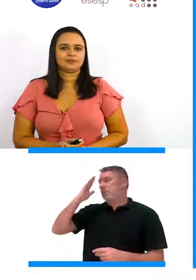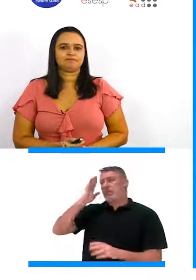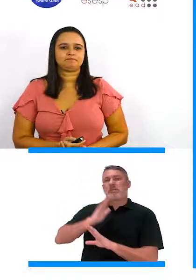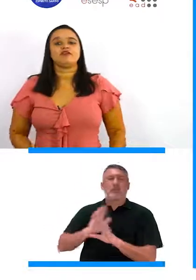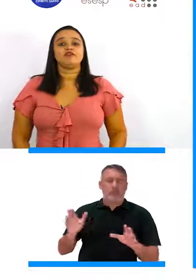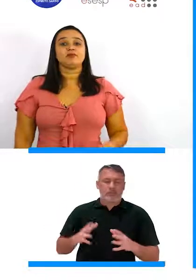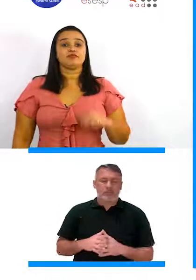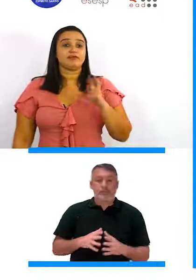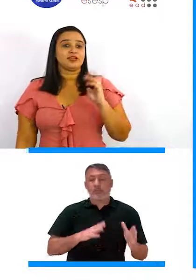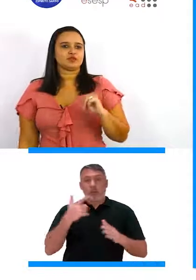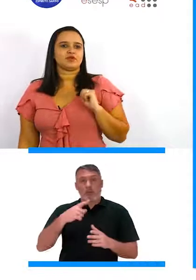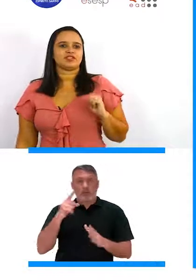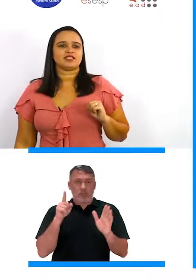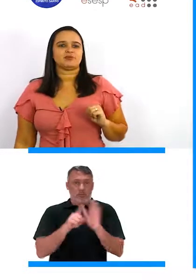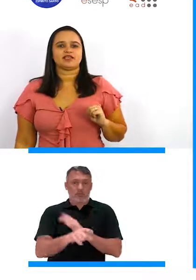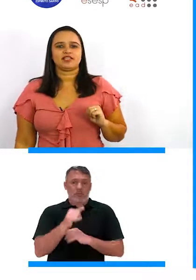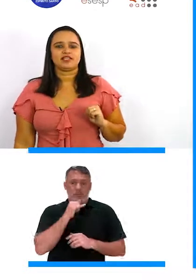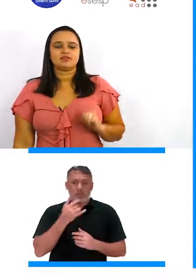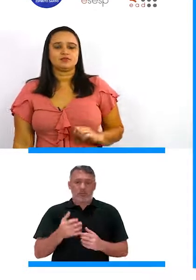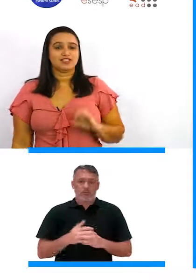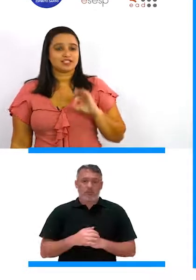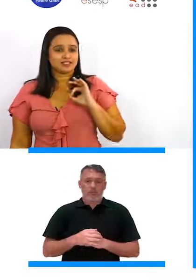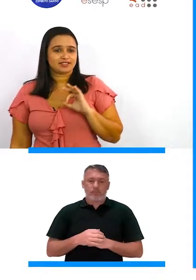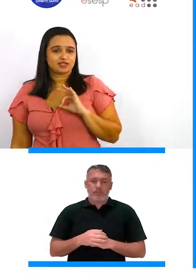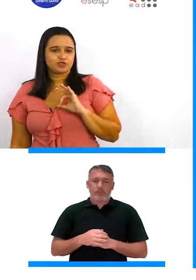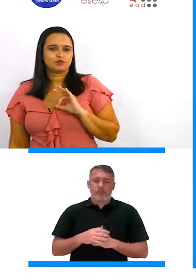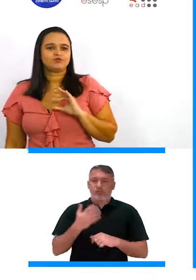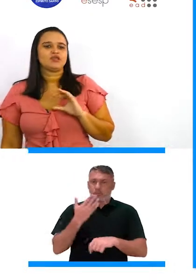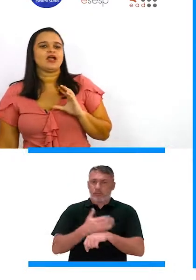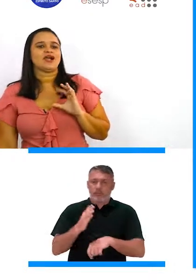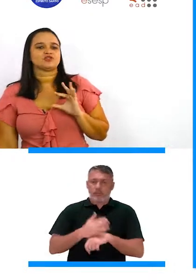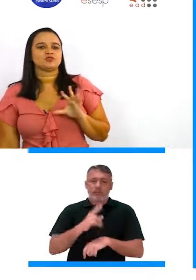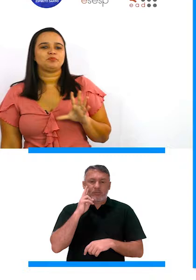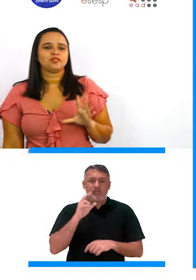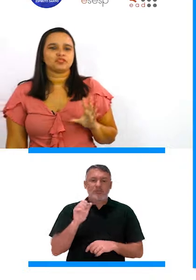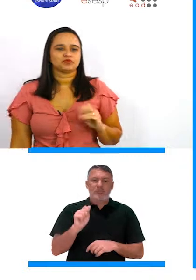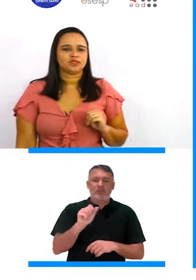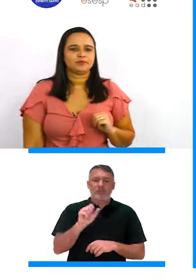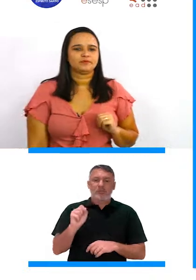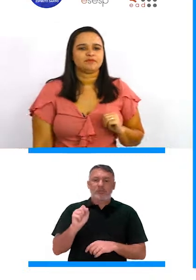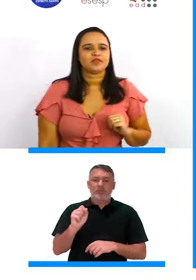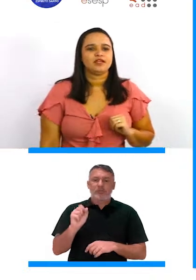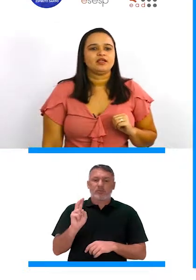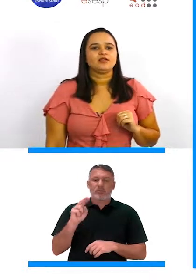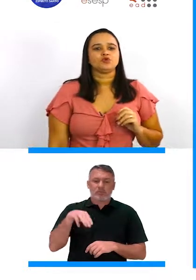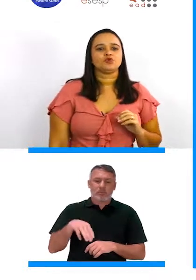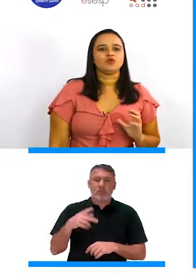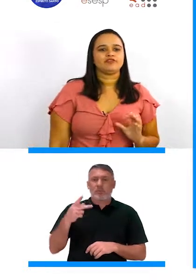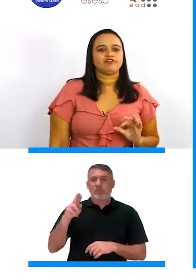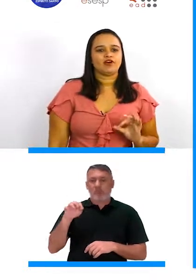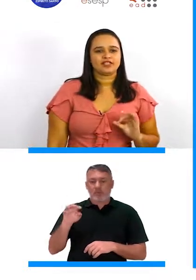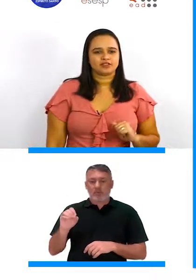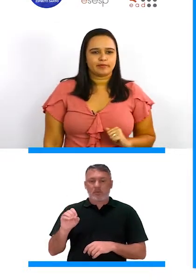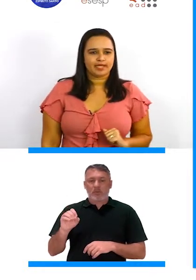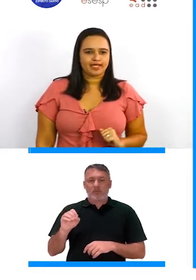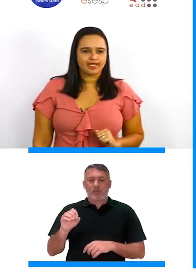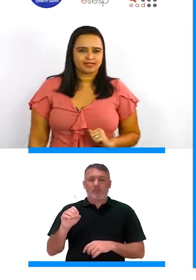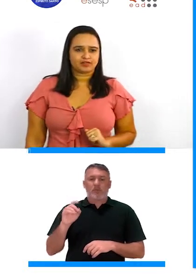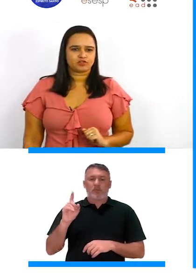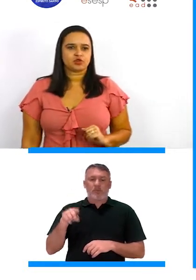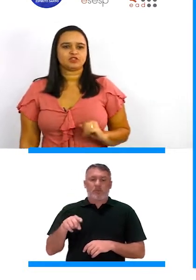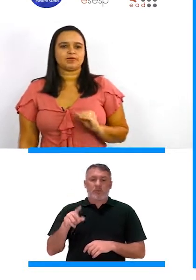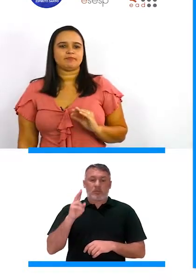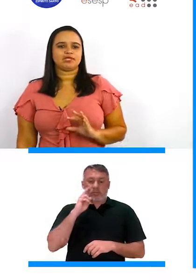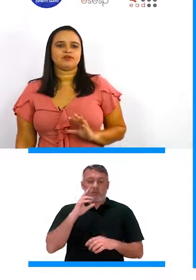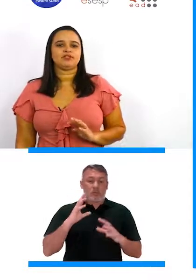entendem. Vamos ver mais um exemplo aqui, um exercício. Assum preto, né? Tudo em volta é só